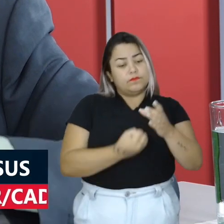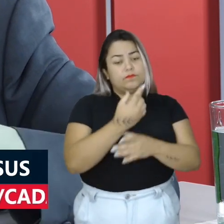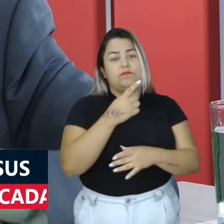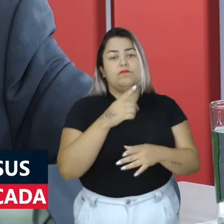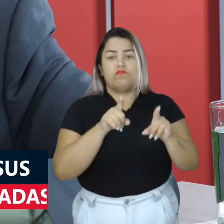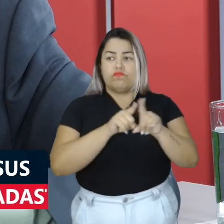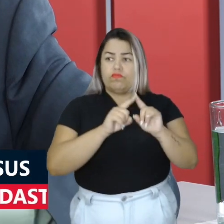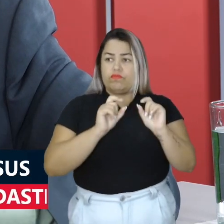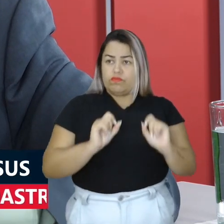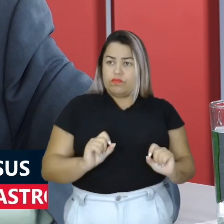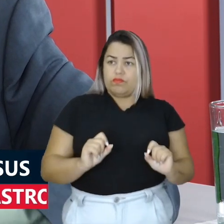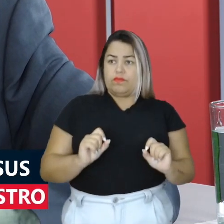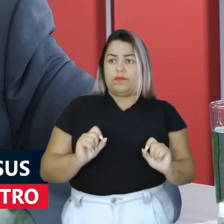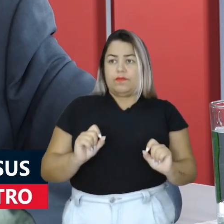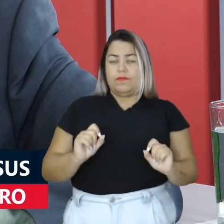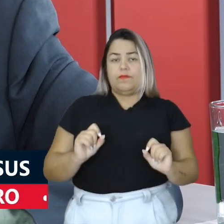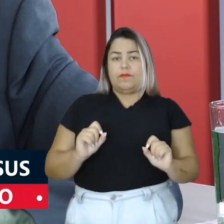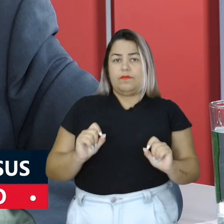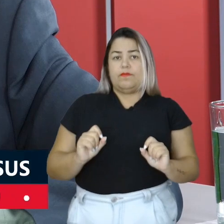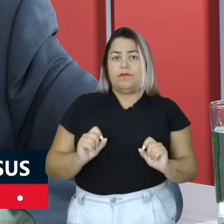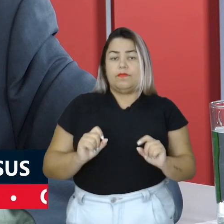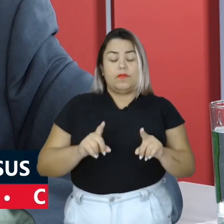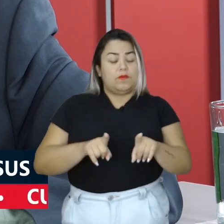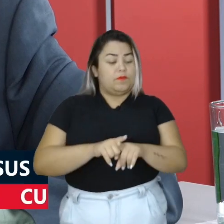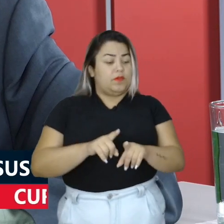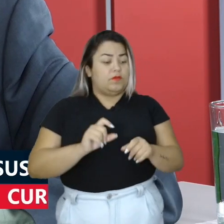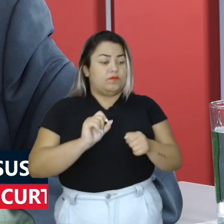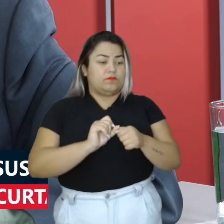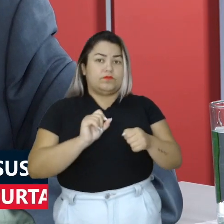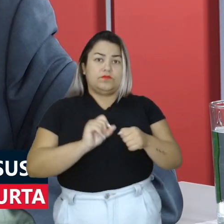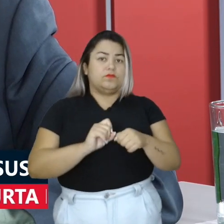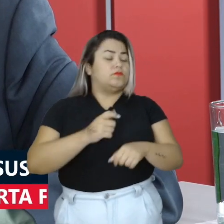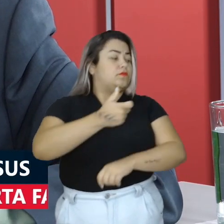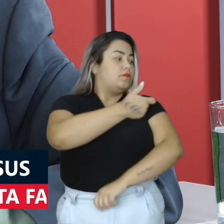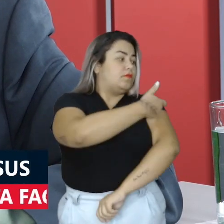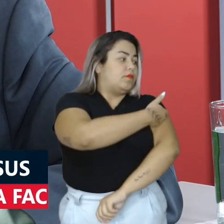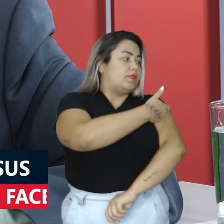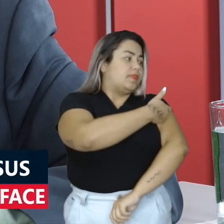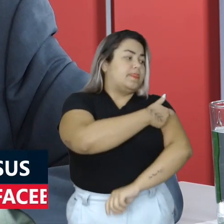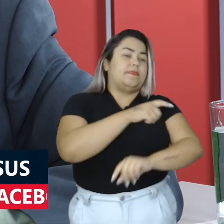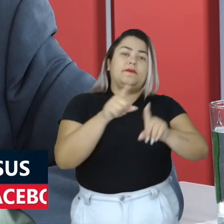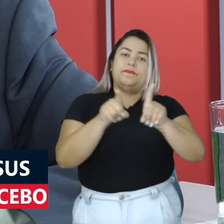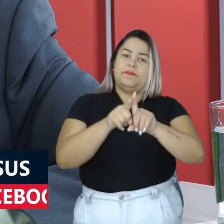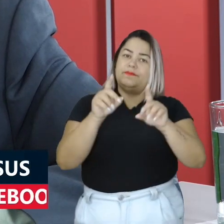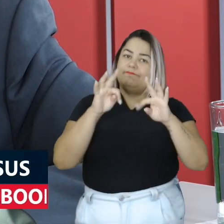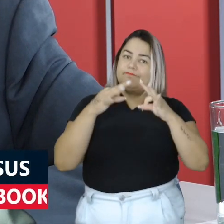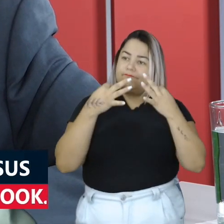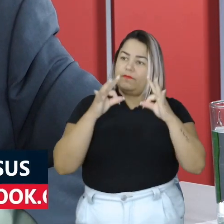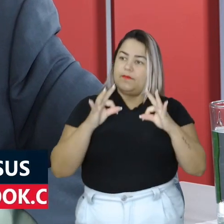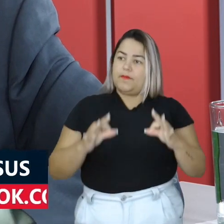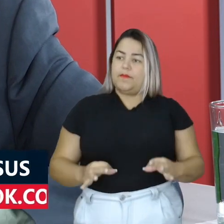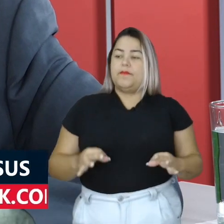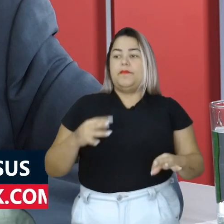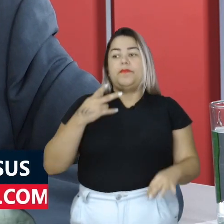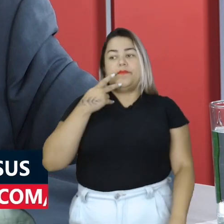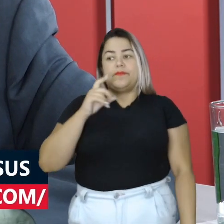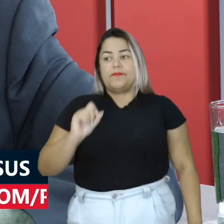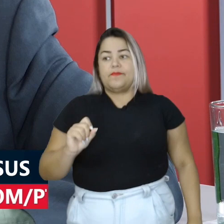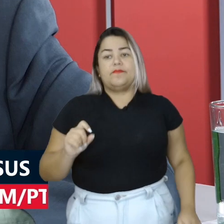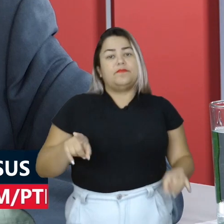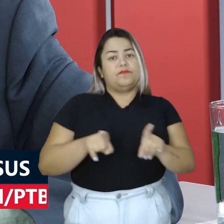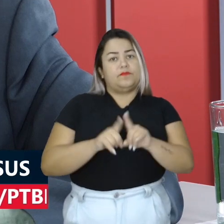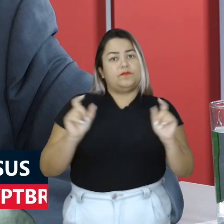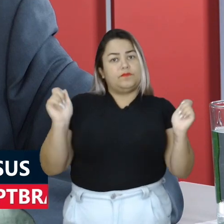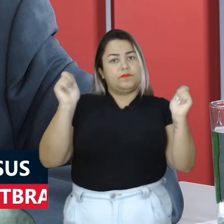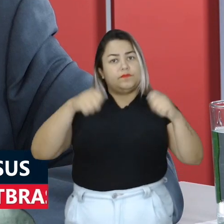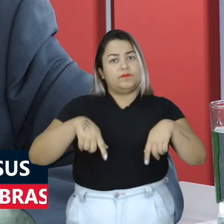uma planta de produção de vacina invejável, com capacidade tecnológica, para, chegando à necessidade,